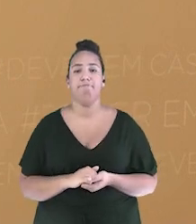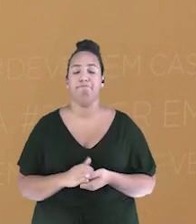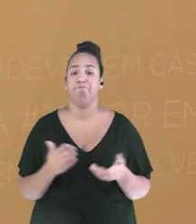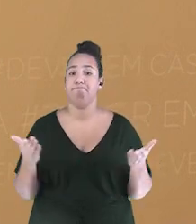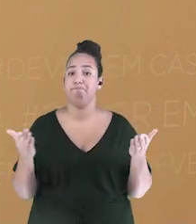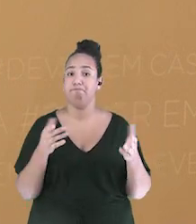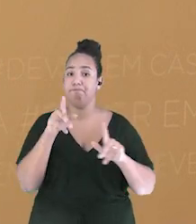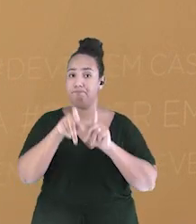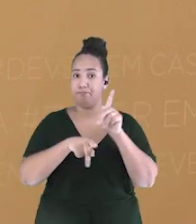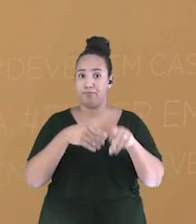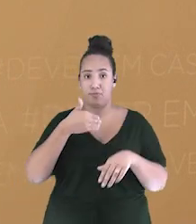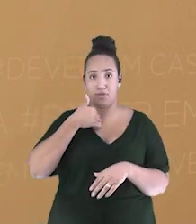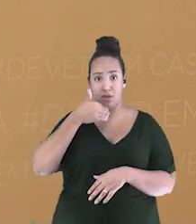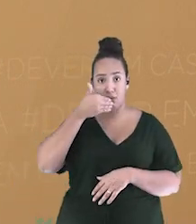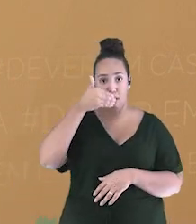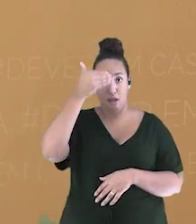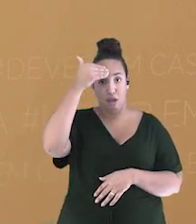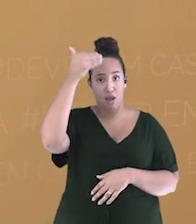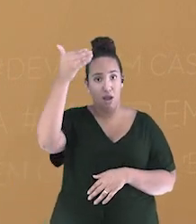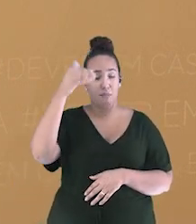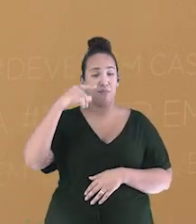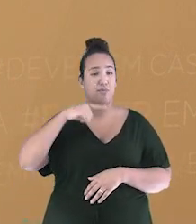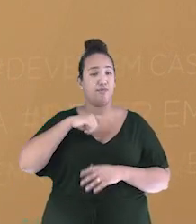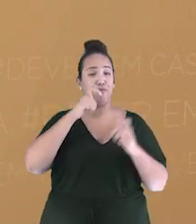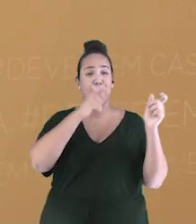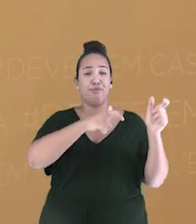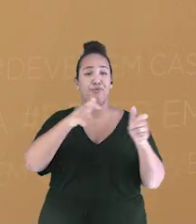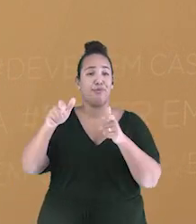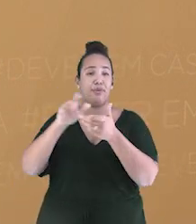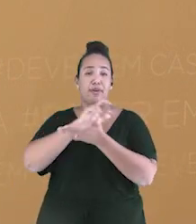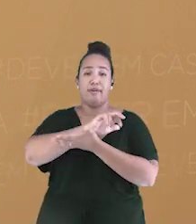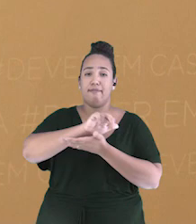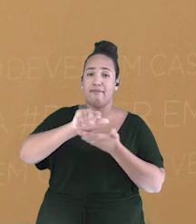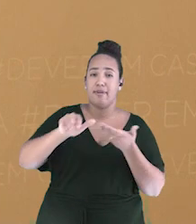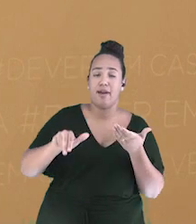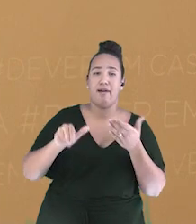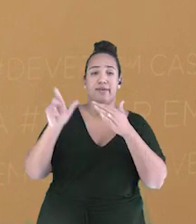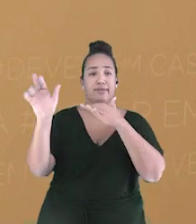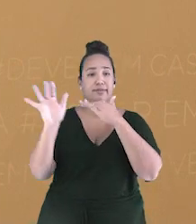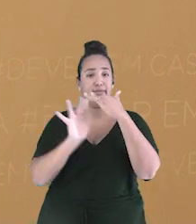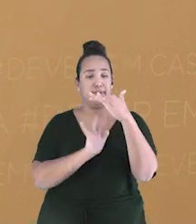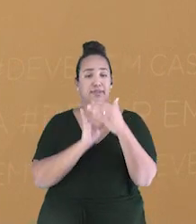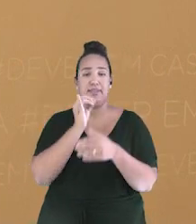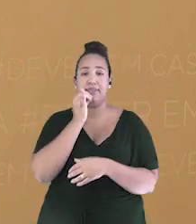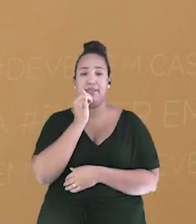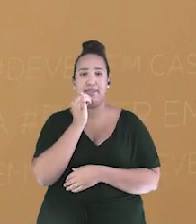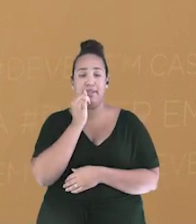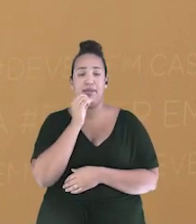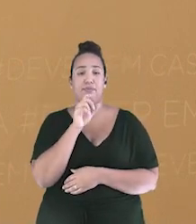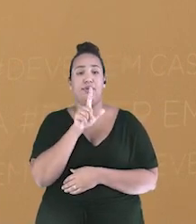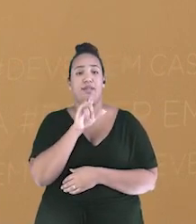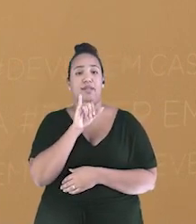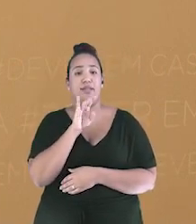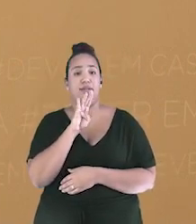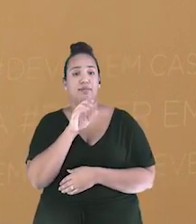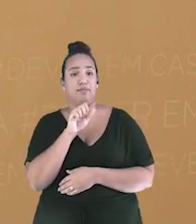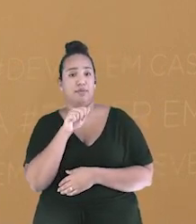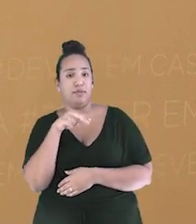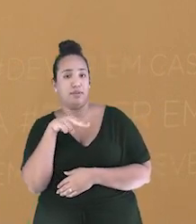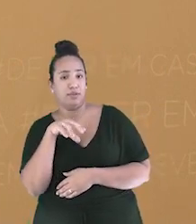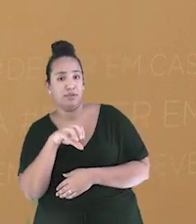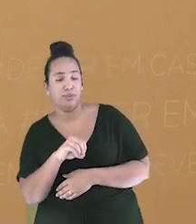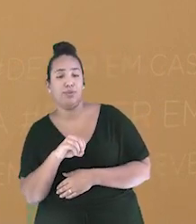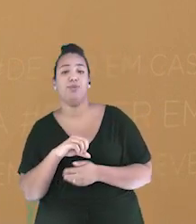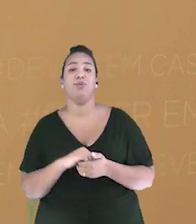imigrantes árabes, eles vieram de vários locais do Oriente Médio, como por exemplo Líbano, Síria, Turquia, Iraque,